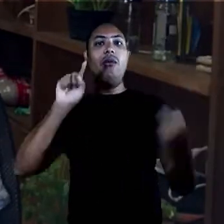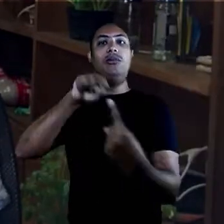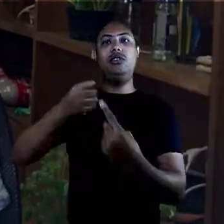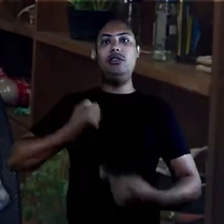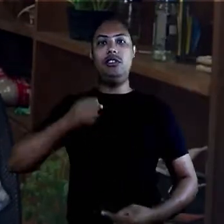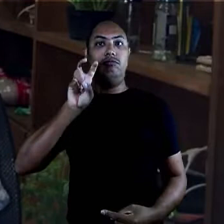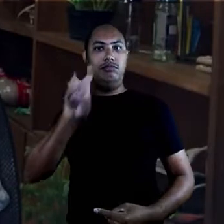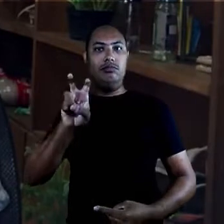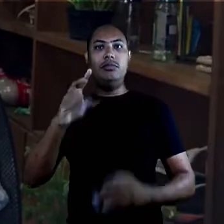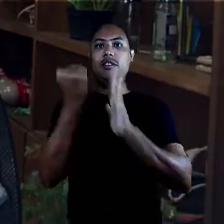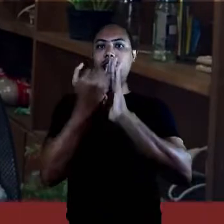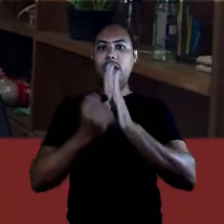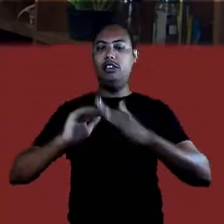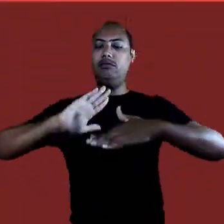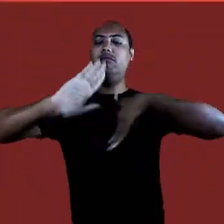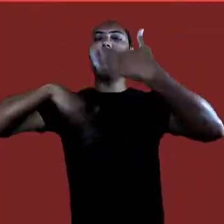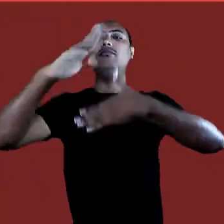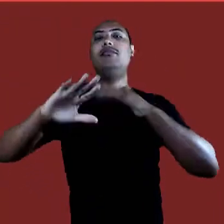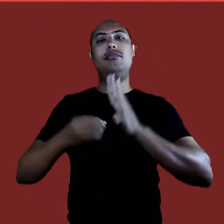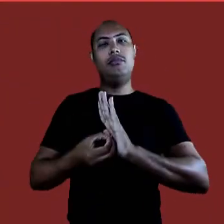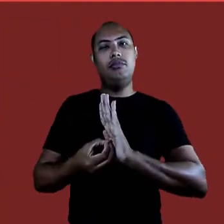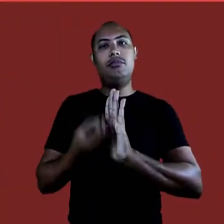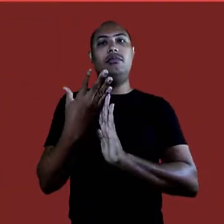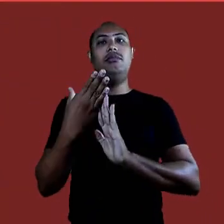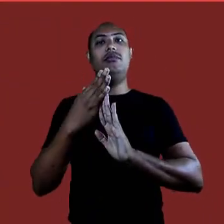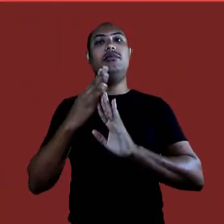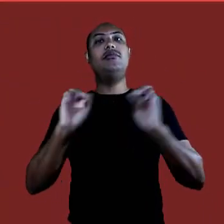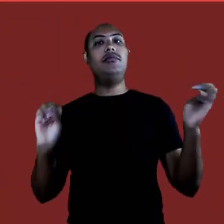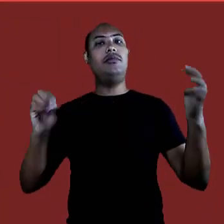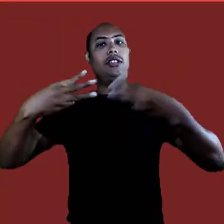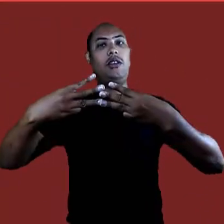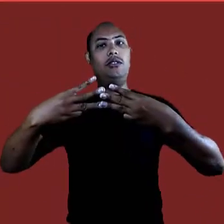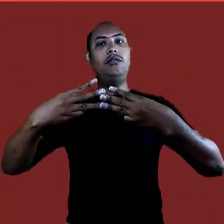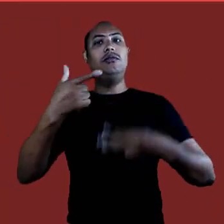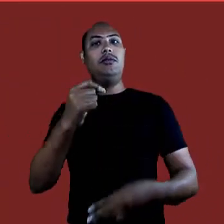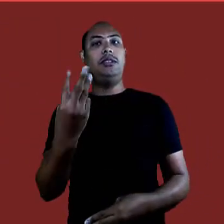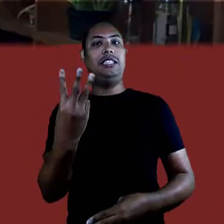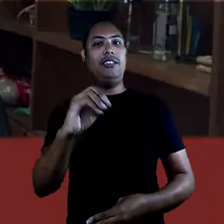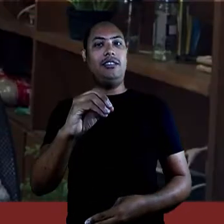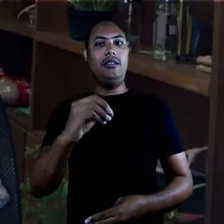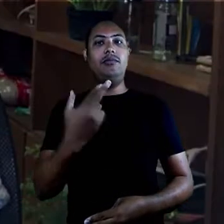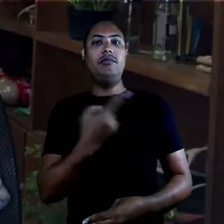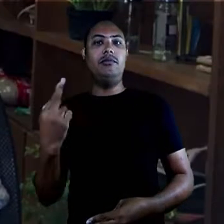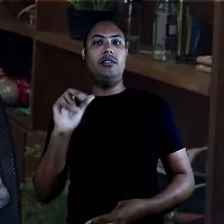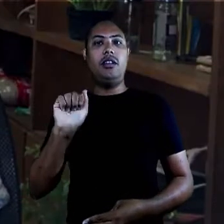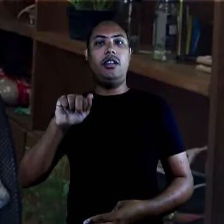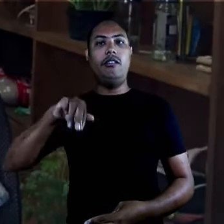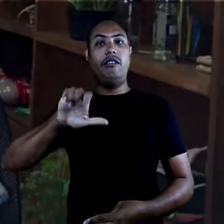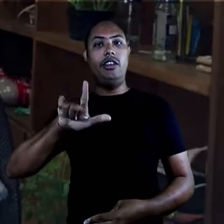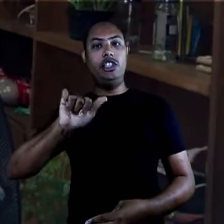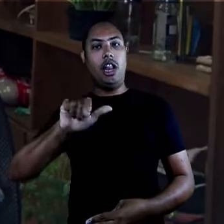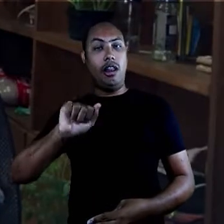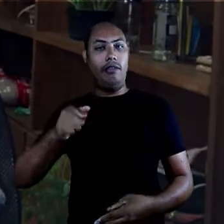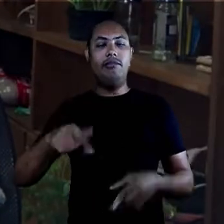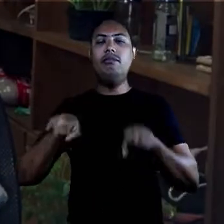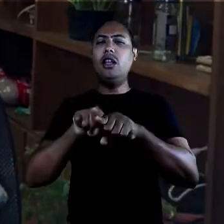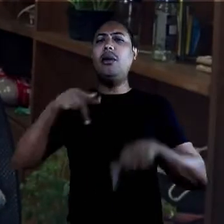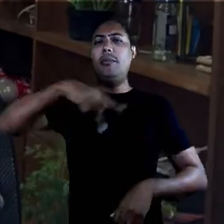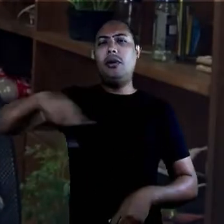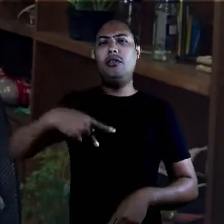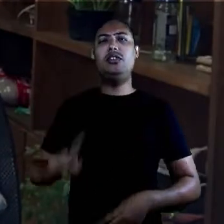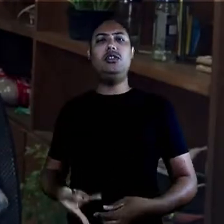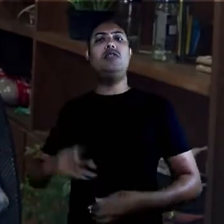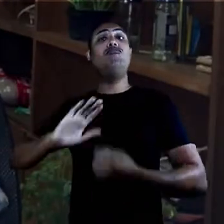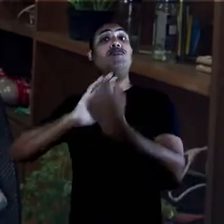empoderar meninas e mulheres é o quinto objetivo da Agenda de Desenvolvimento Sustentável da ONU 2030. Eu sou